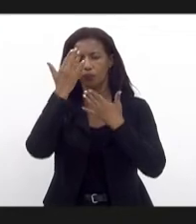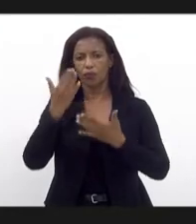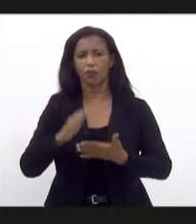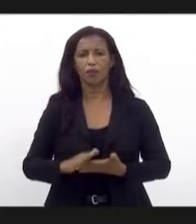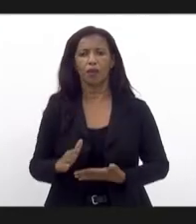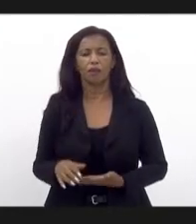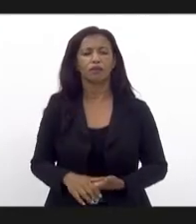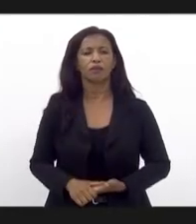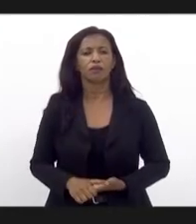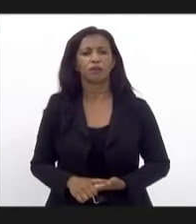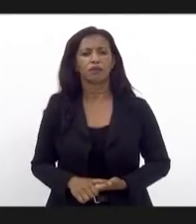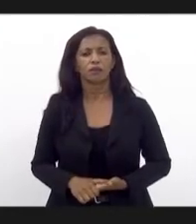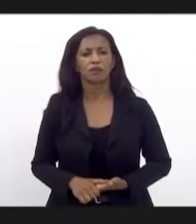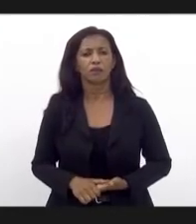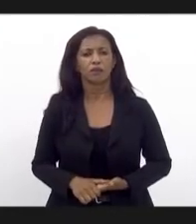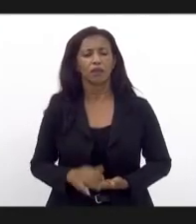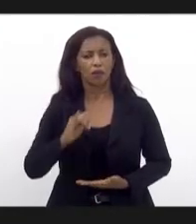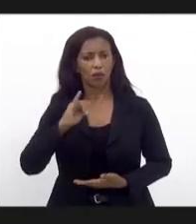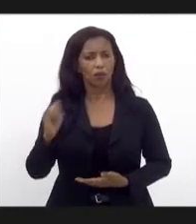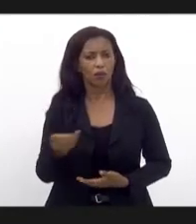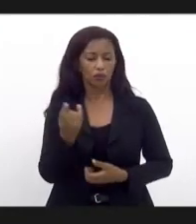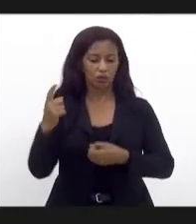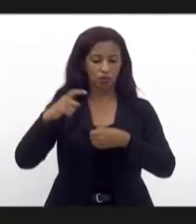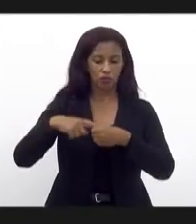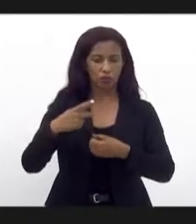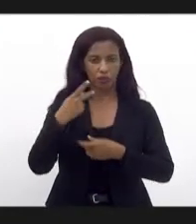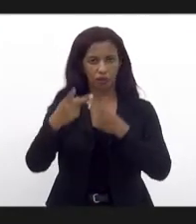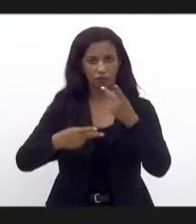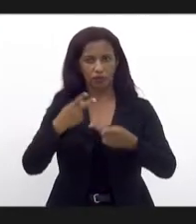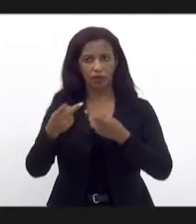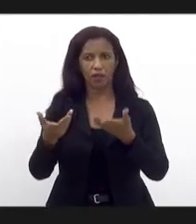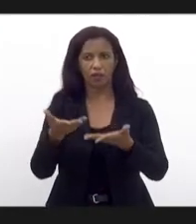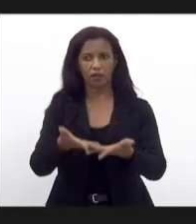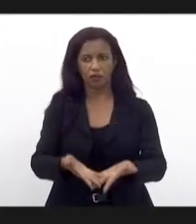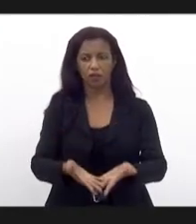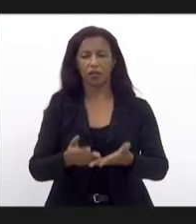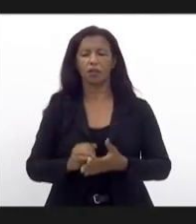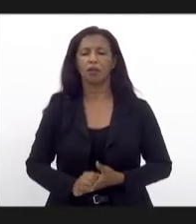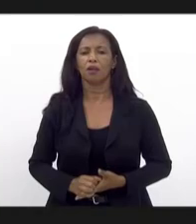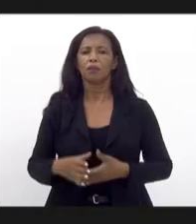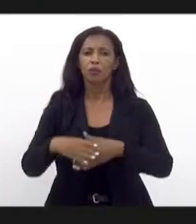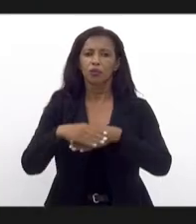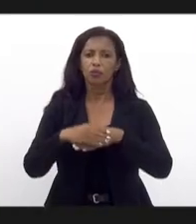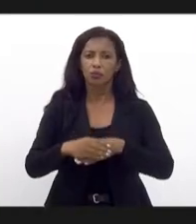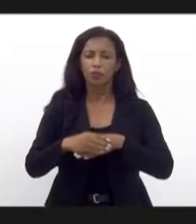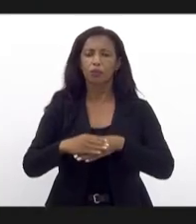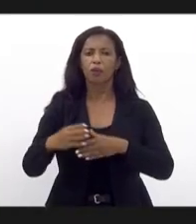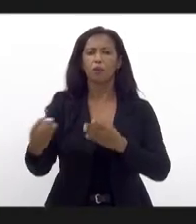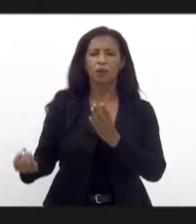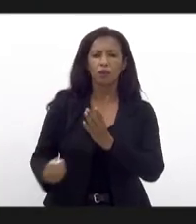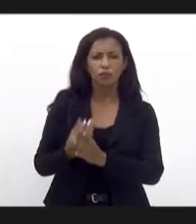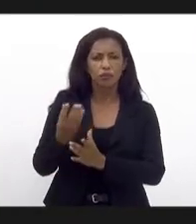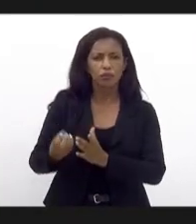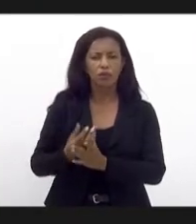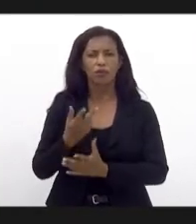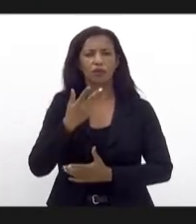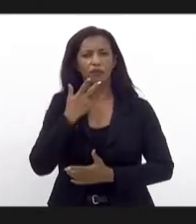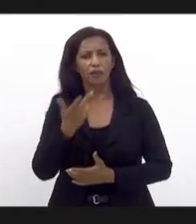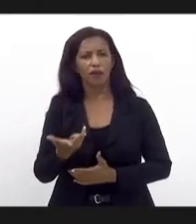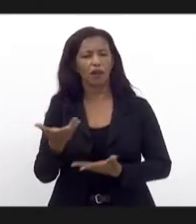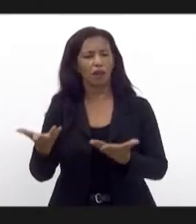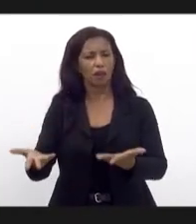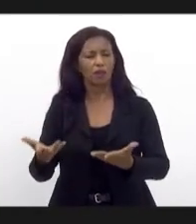presidente. Agradeço a oportunidade de voltar a falar. Queria deixar aqui meus cumprimentos pela sua iniciativa, dizer que